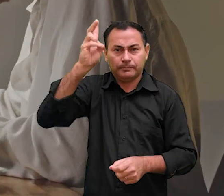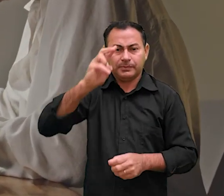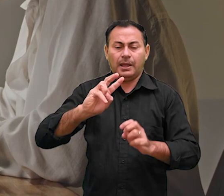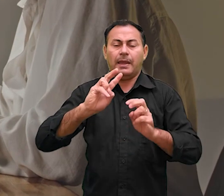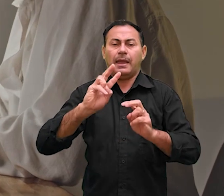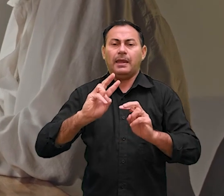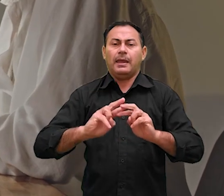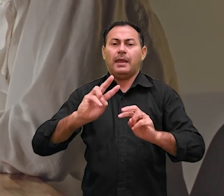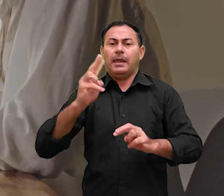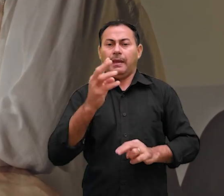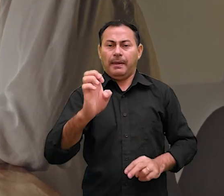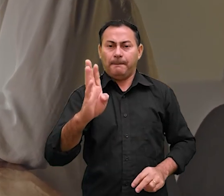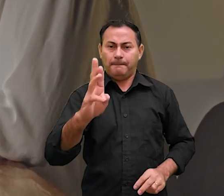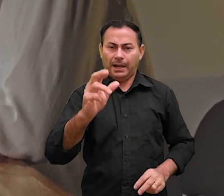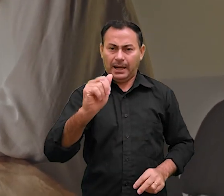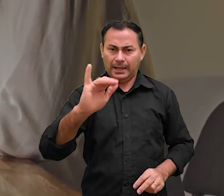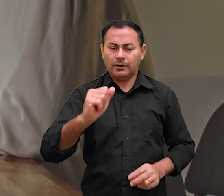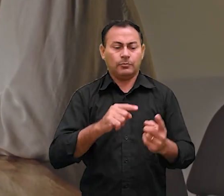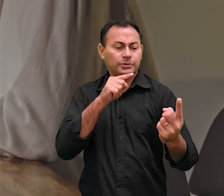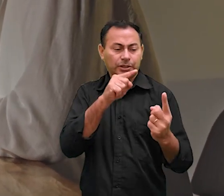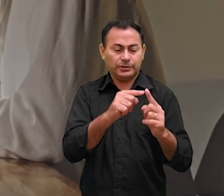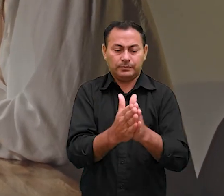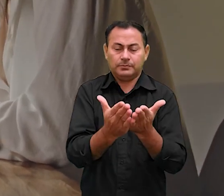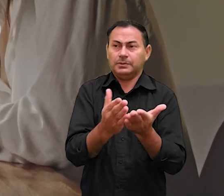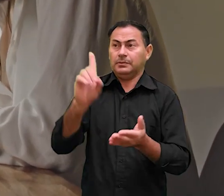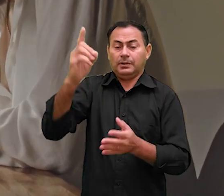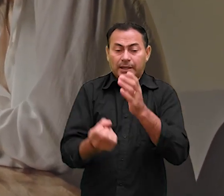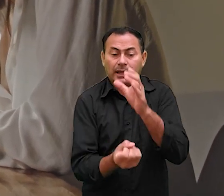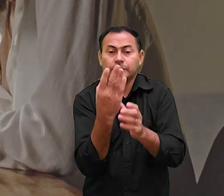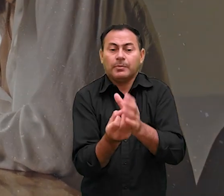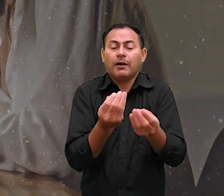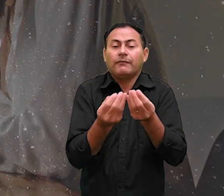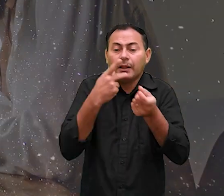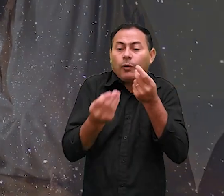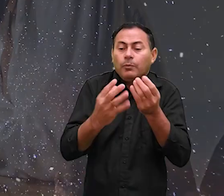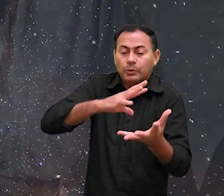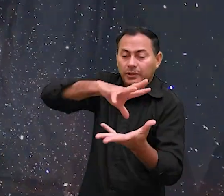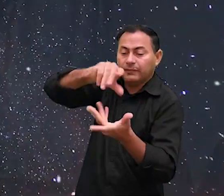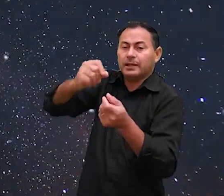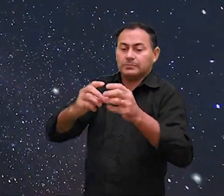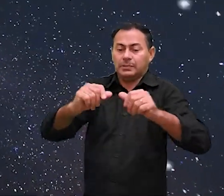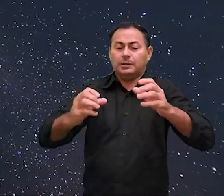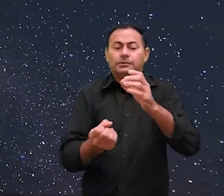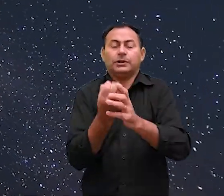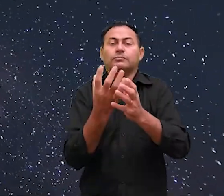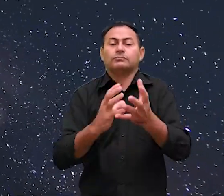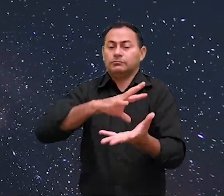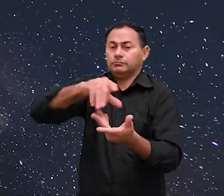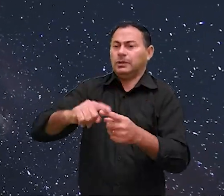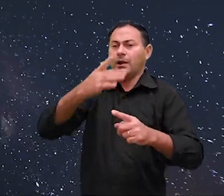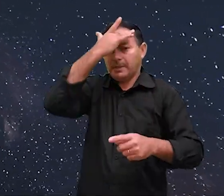história hebraica. O propósito da Bíblia não é ser o livro da criação, nos dizer como o universo e a Terra chegou até